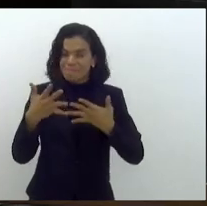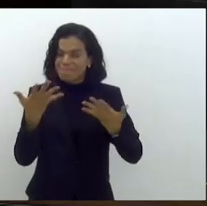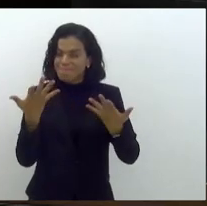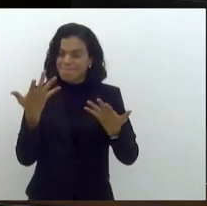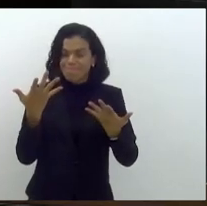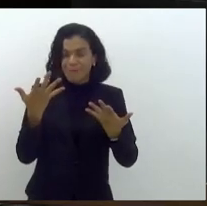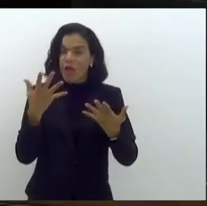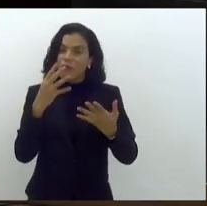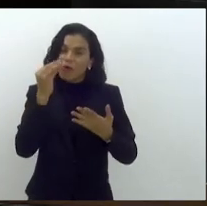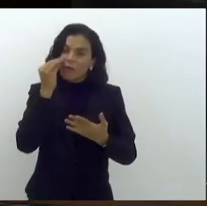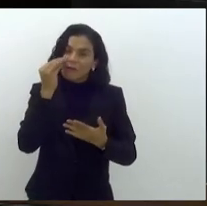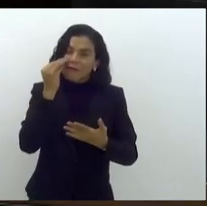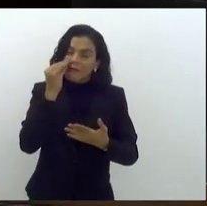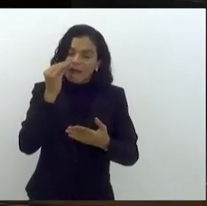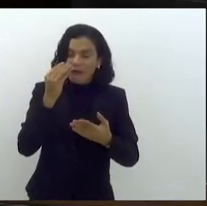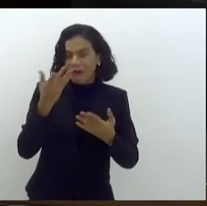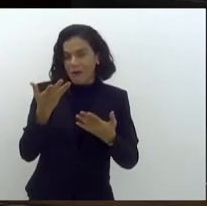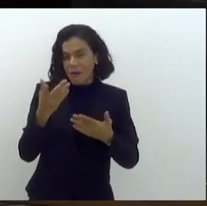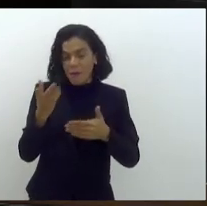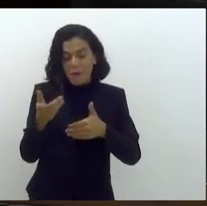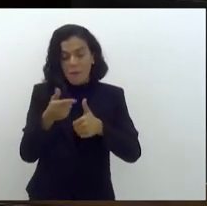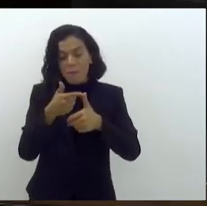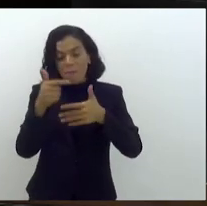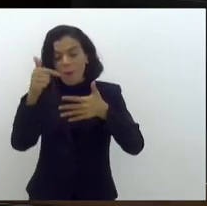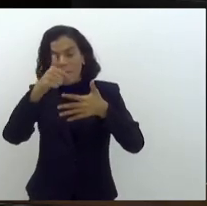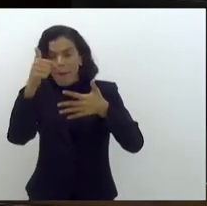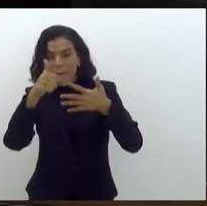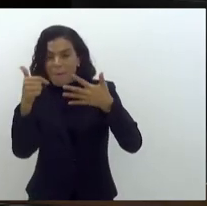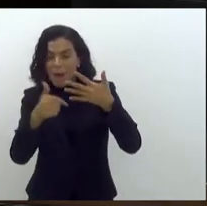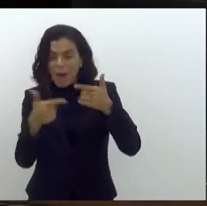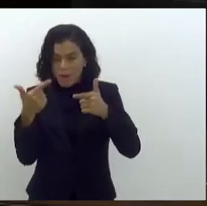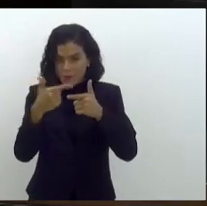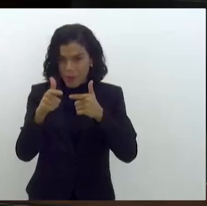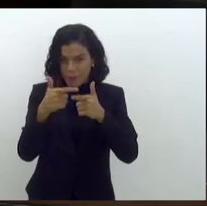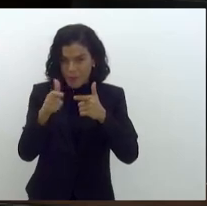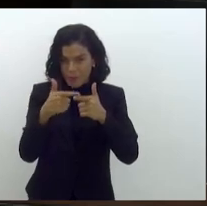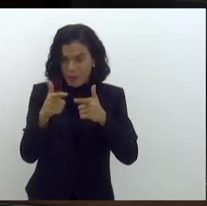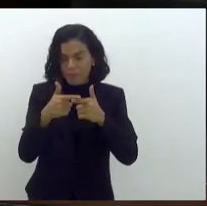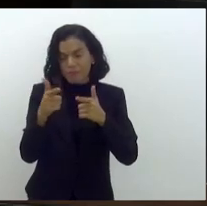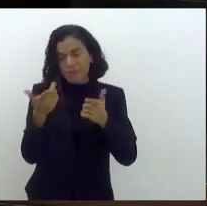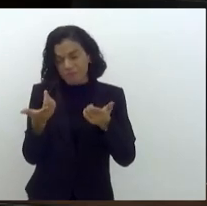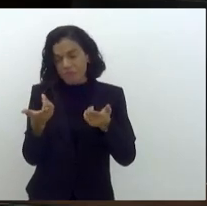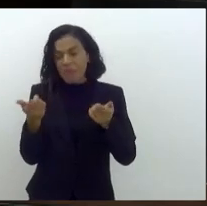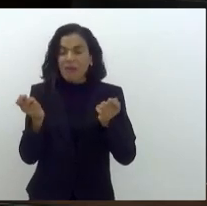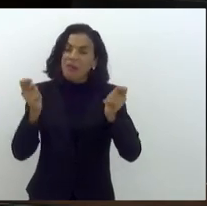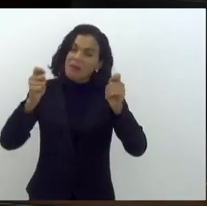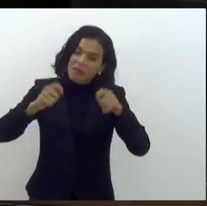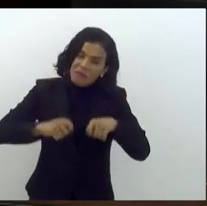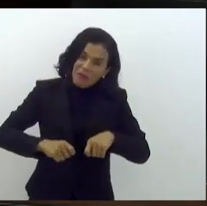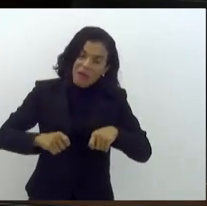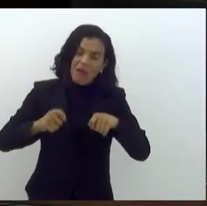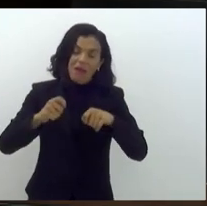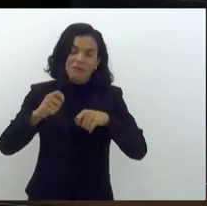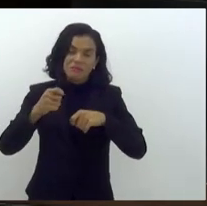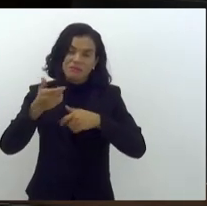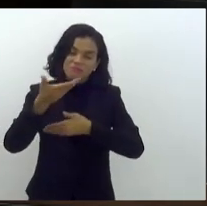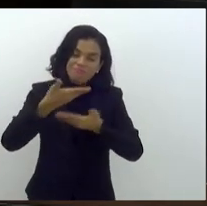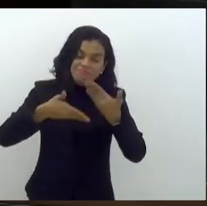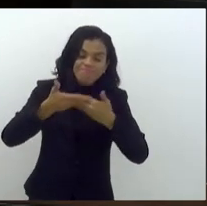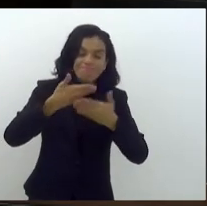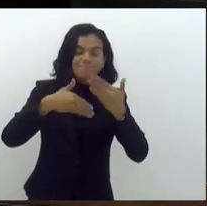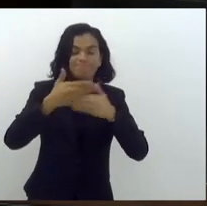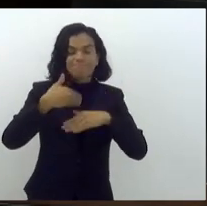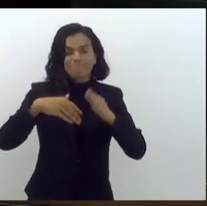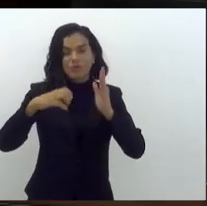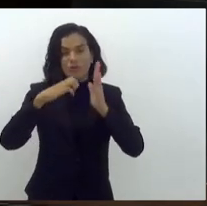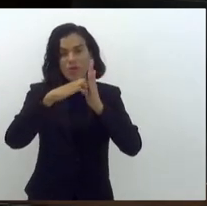aqui os problemas principais que a meu ver poderiam ser tratados no âmbito do senado federal e